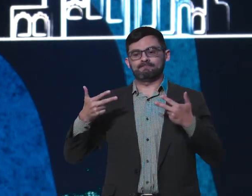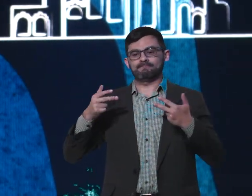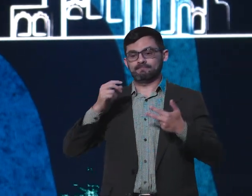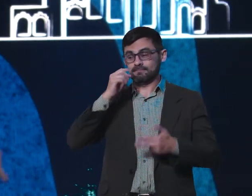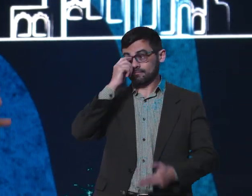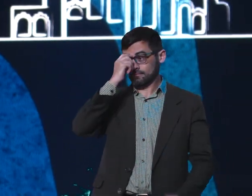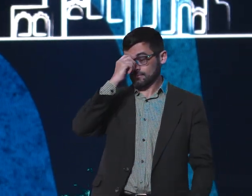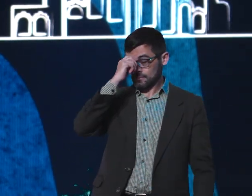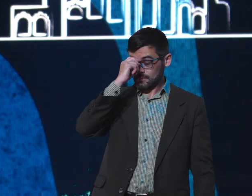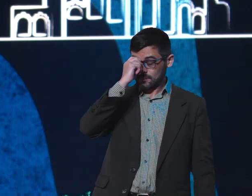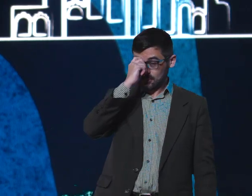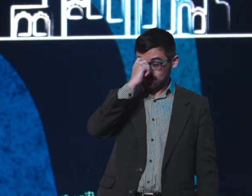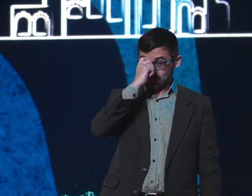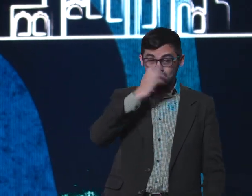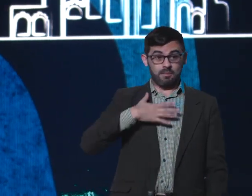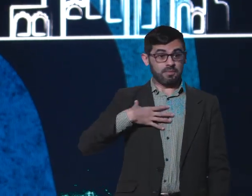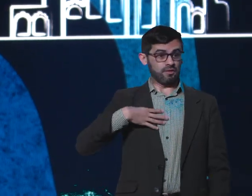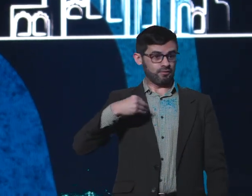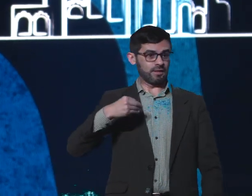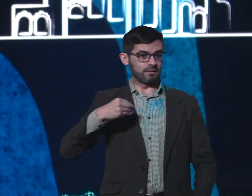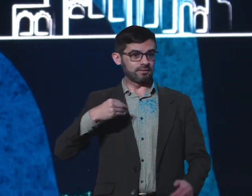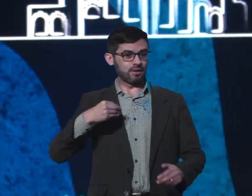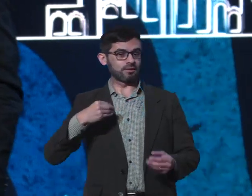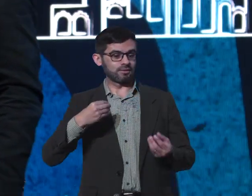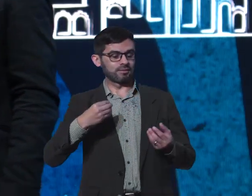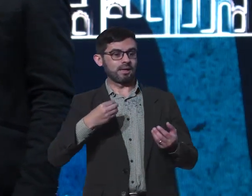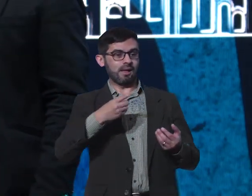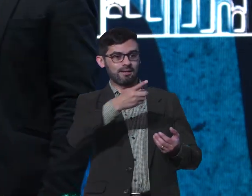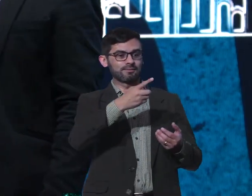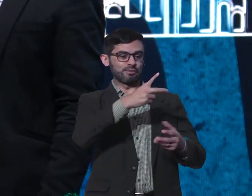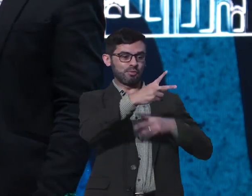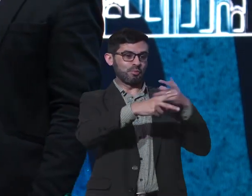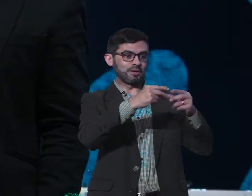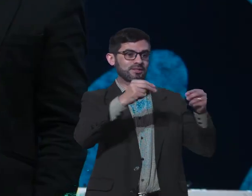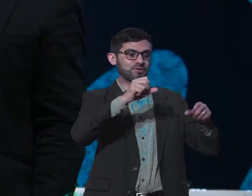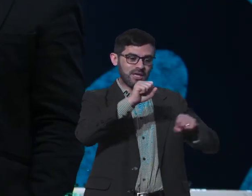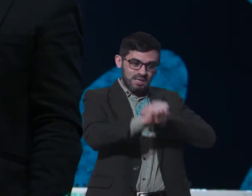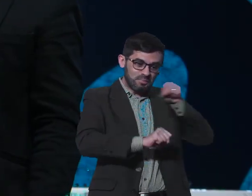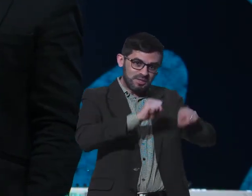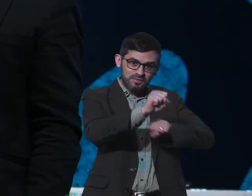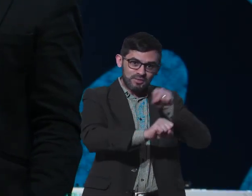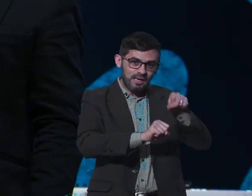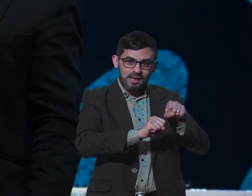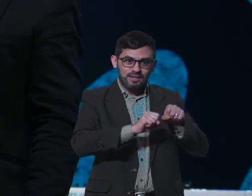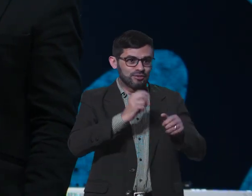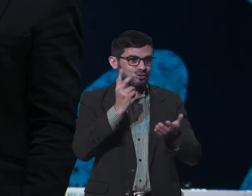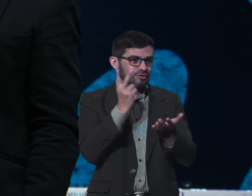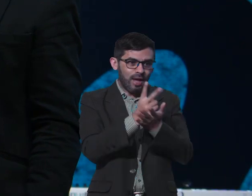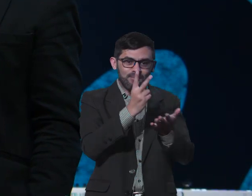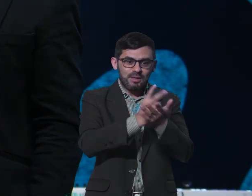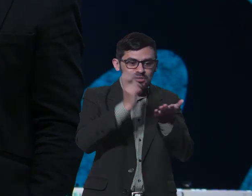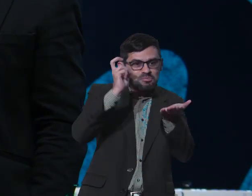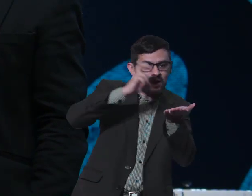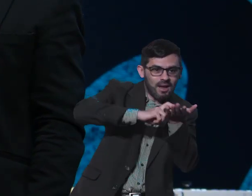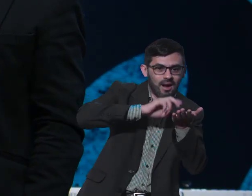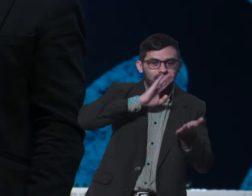A minha filha ganhou uma bicicleta esses dias, e ela anda de bicicleta de manhã, de tarde, de noite. Se ela acordar de